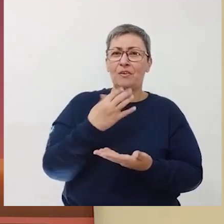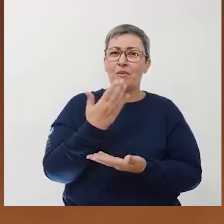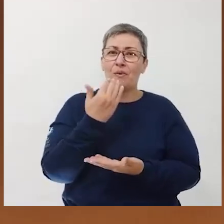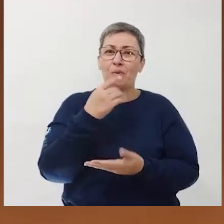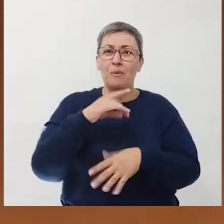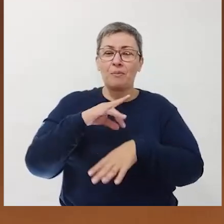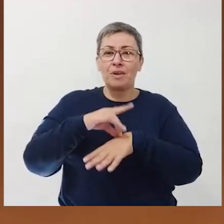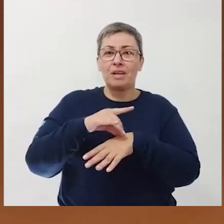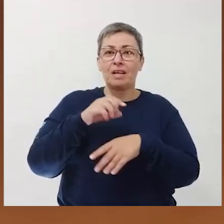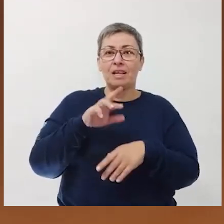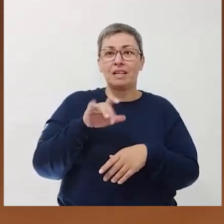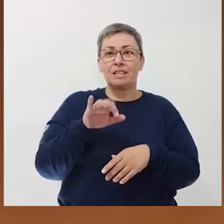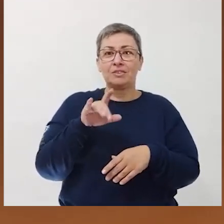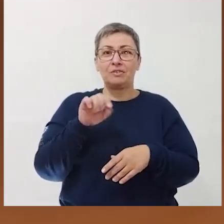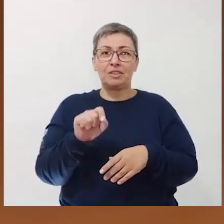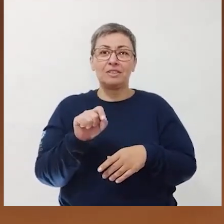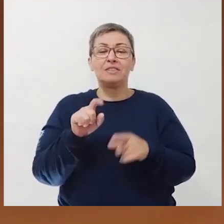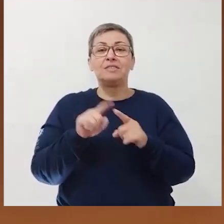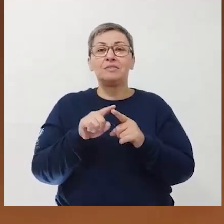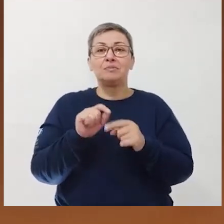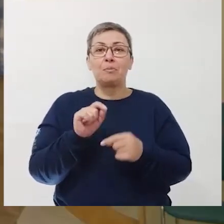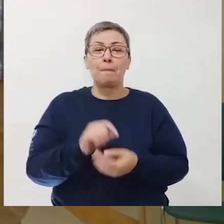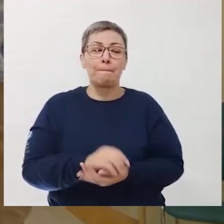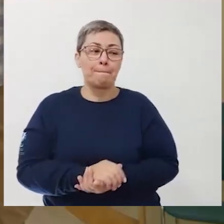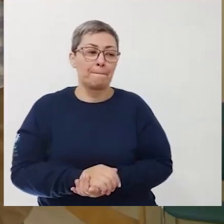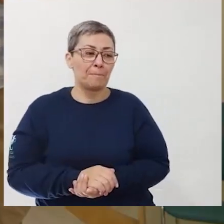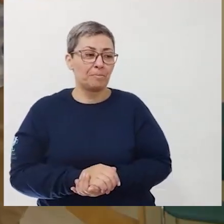do mundo, Ignatovórax Cabreirai.